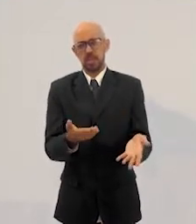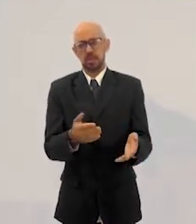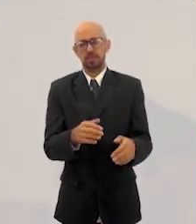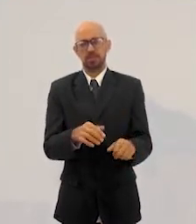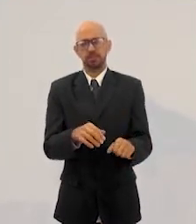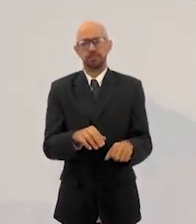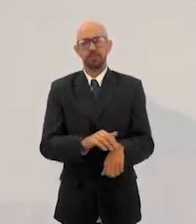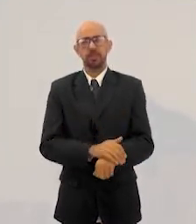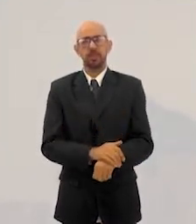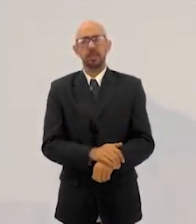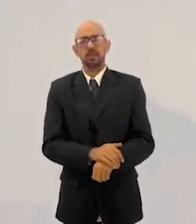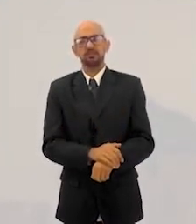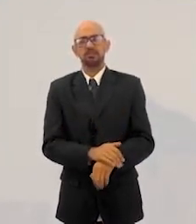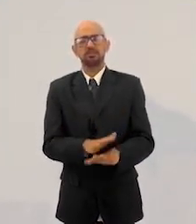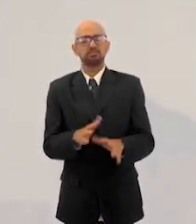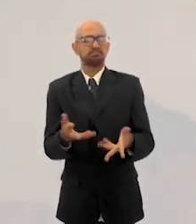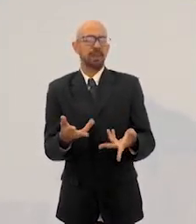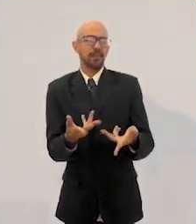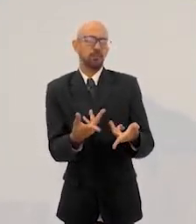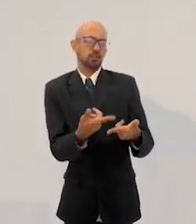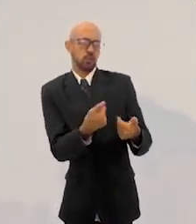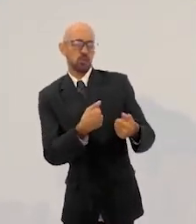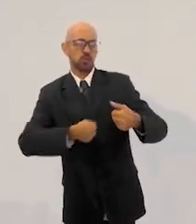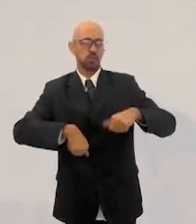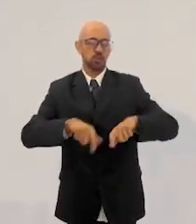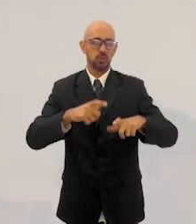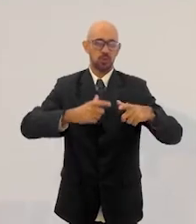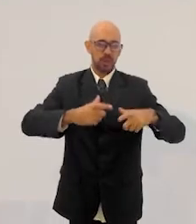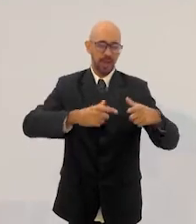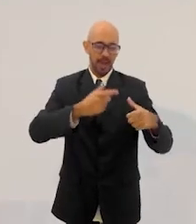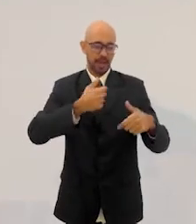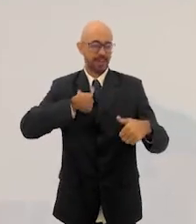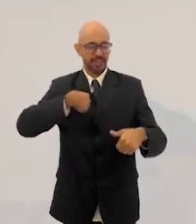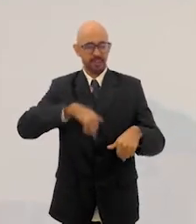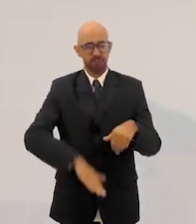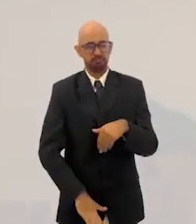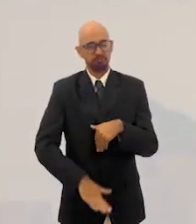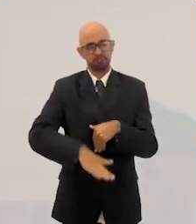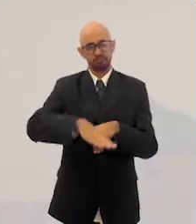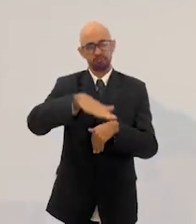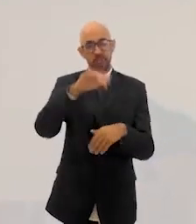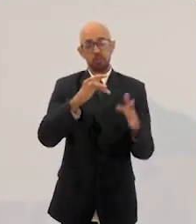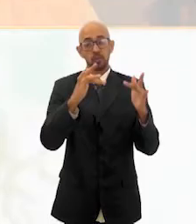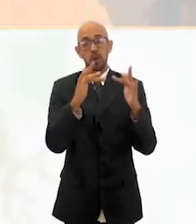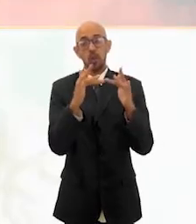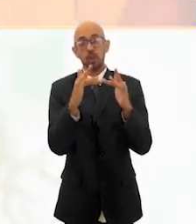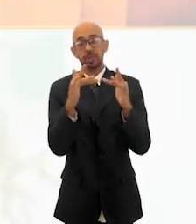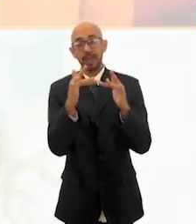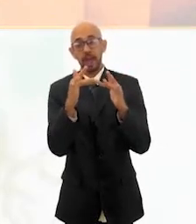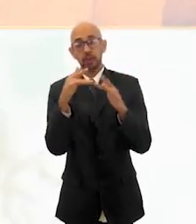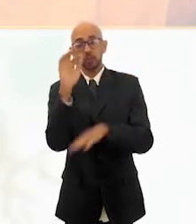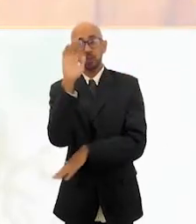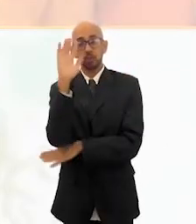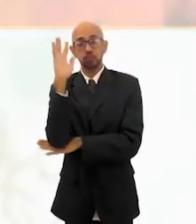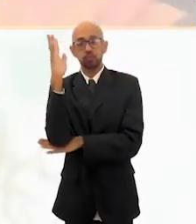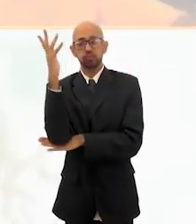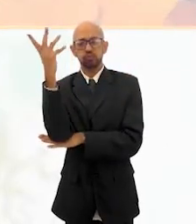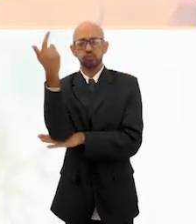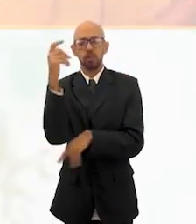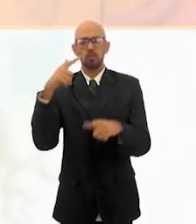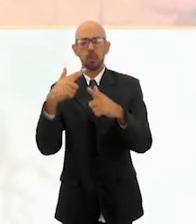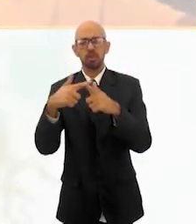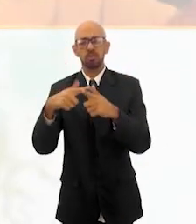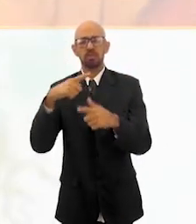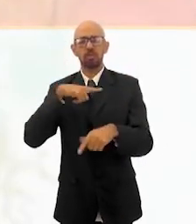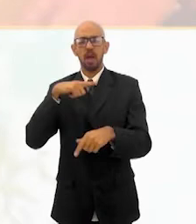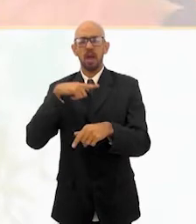gente mistura um pouco. E era um local maravilhoso que eu passei minha infância. Tive um contato com a natureza, que tinha uma grande área